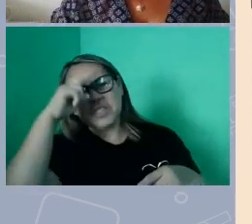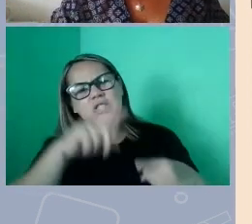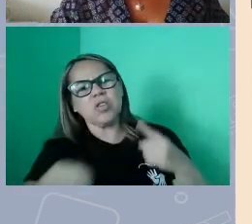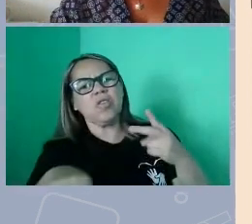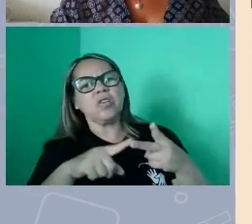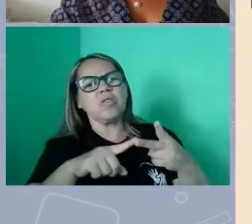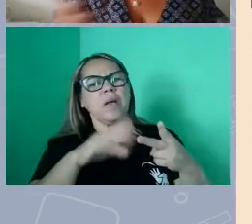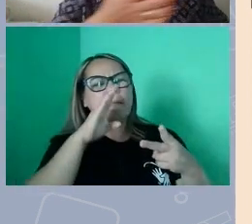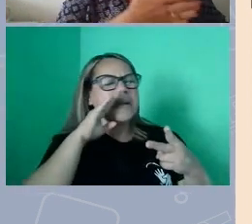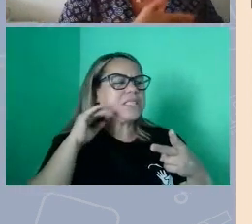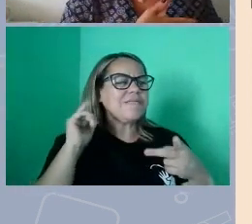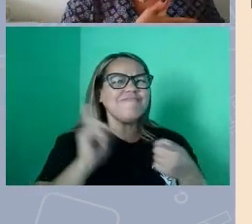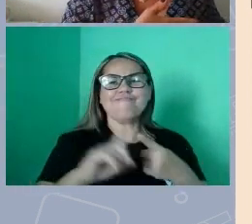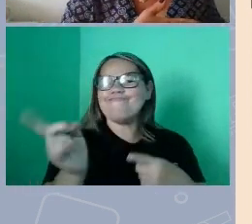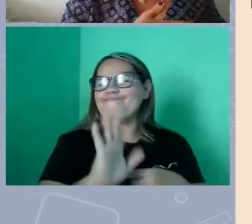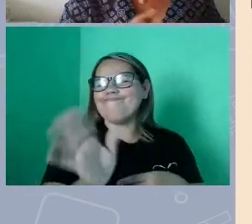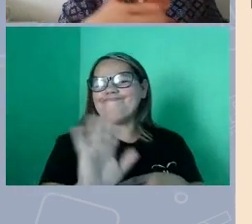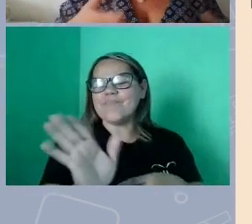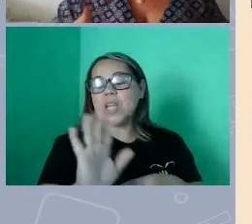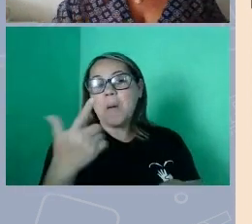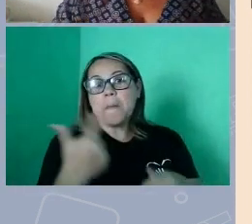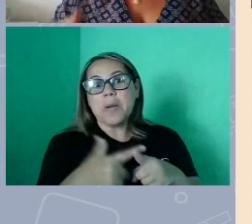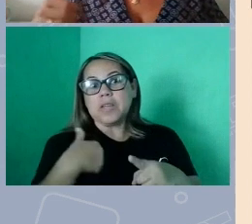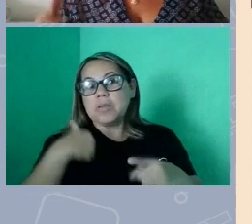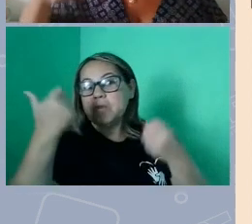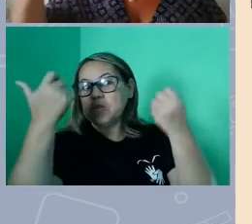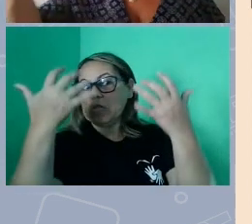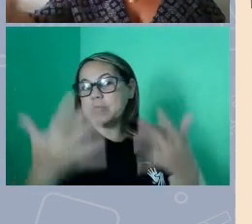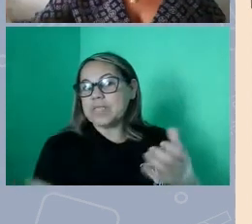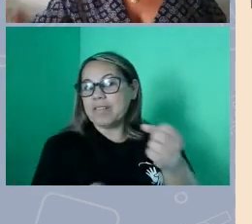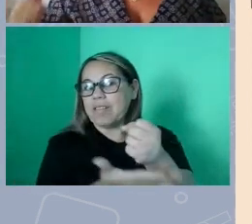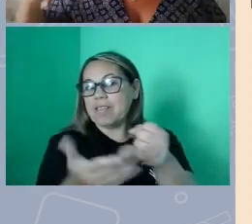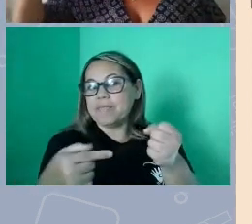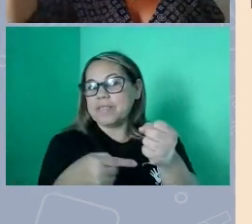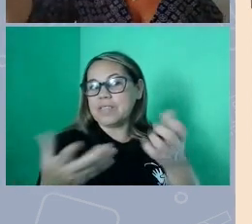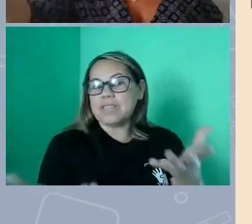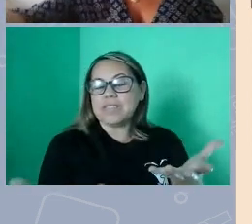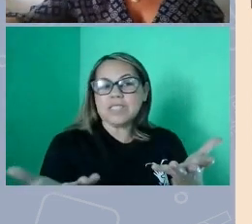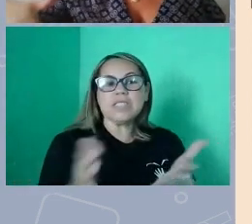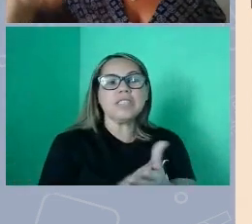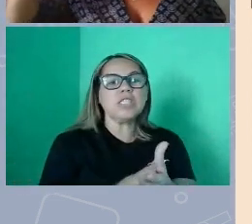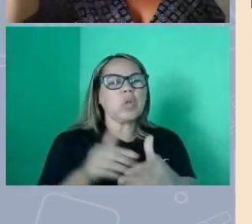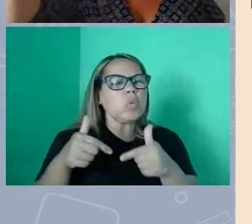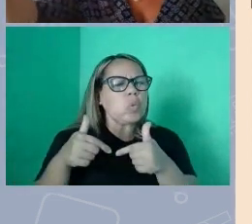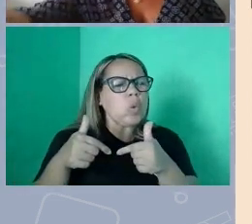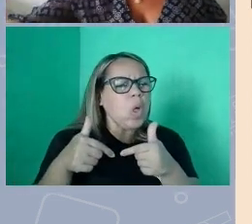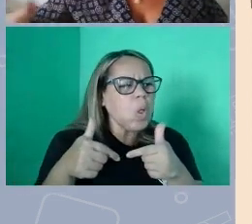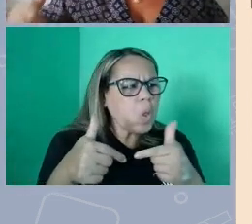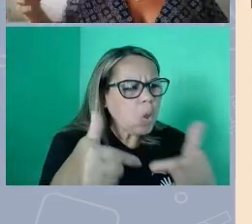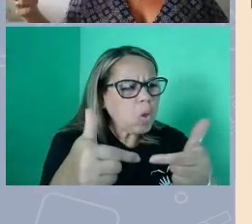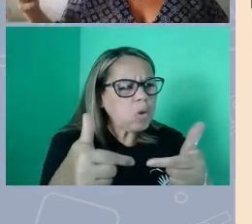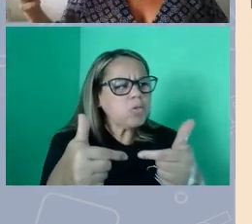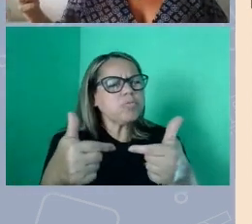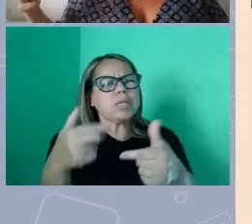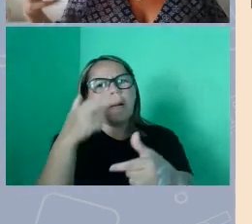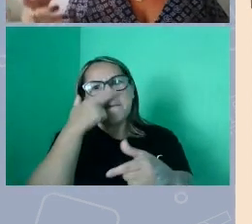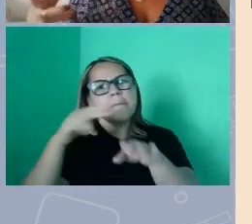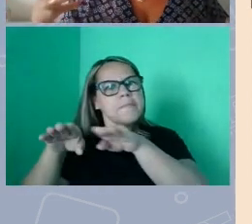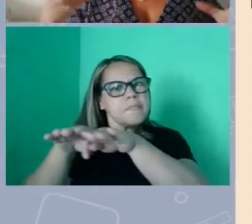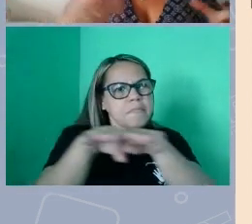poderia ser porque como eu falei anteriormente é pautado na dialética na luta dos contrários na luta de classes